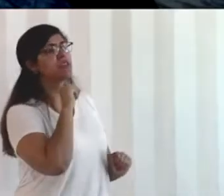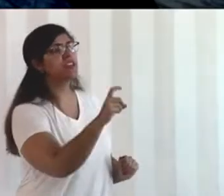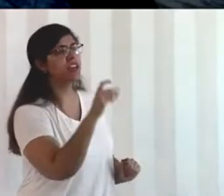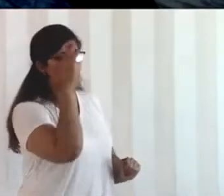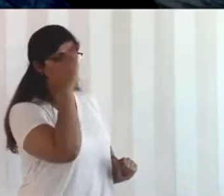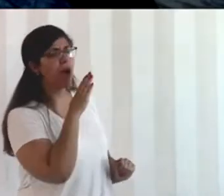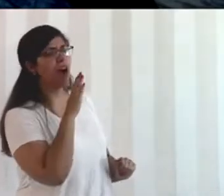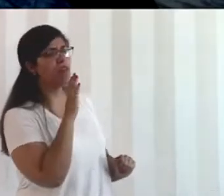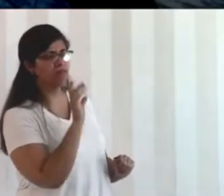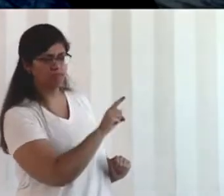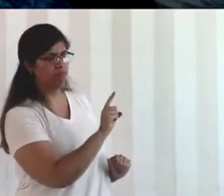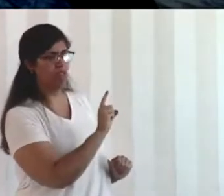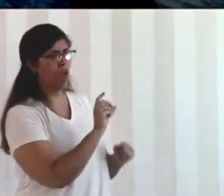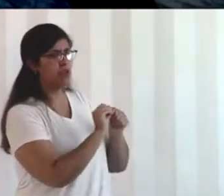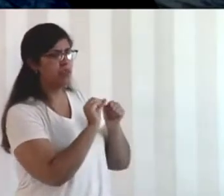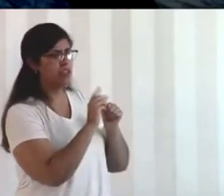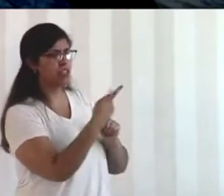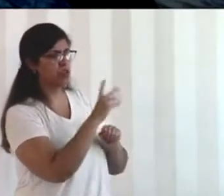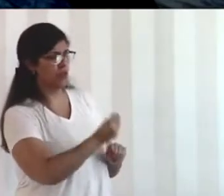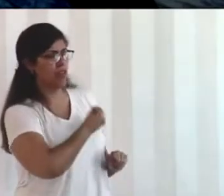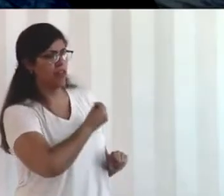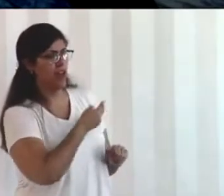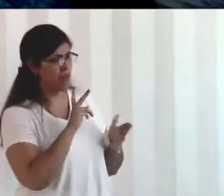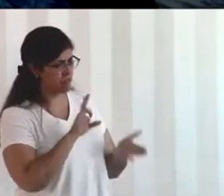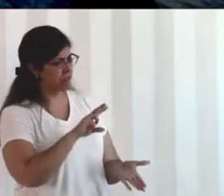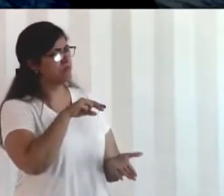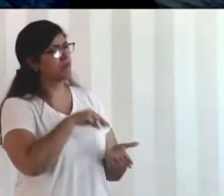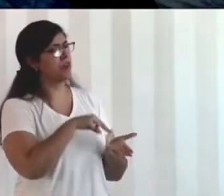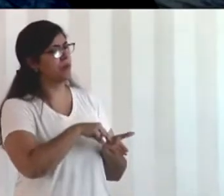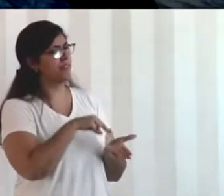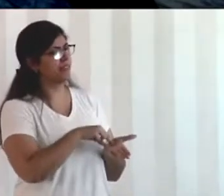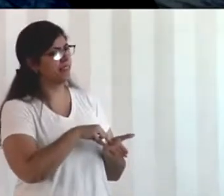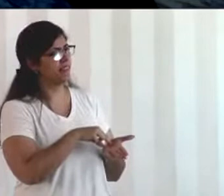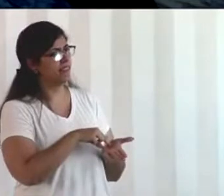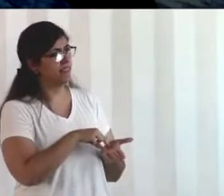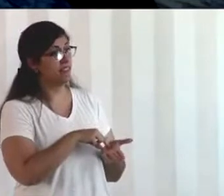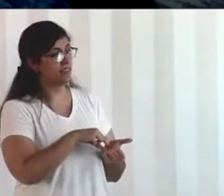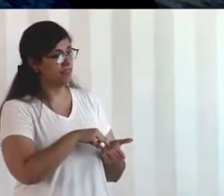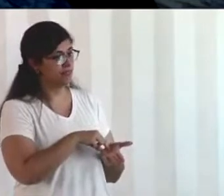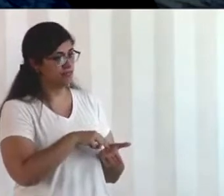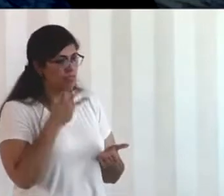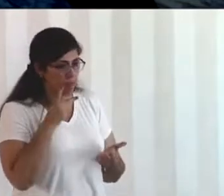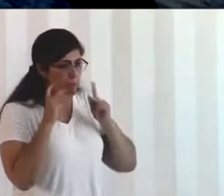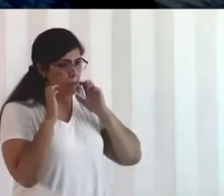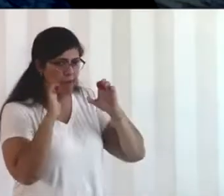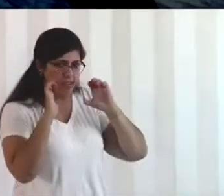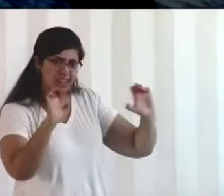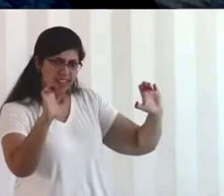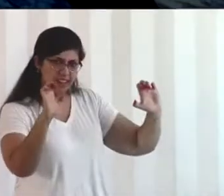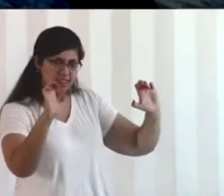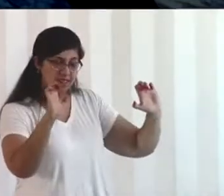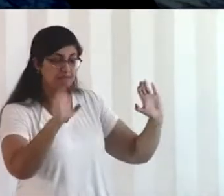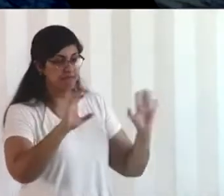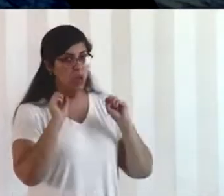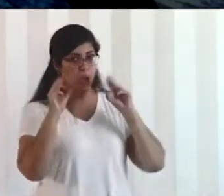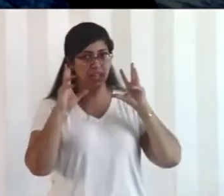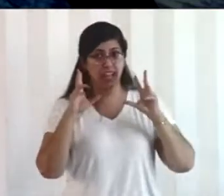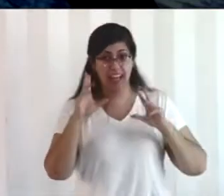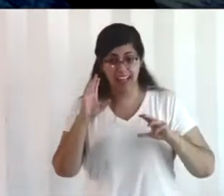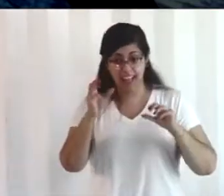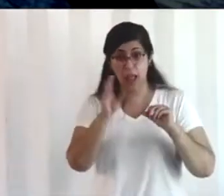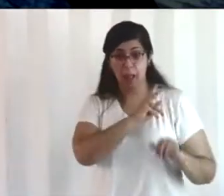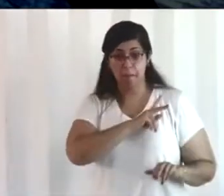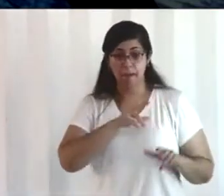nesta cidade. E ali permaneceu 1 ano e 6 meses, ensinando entre eles a palavra